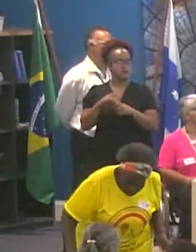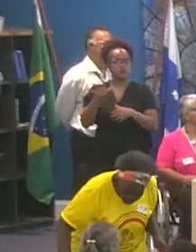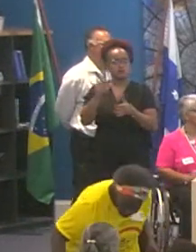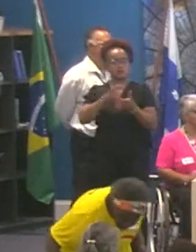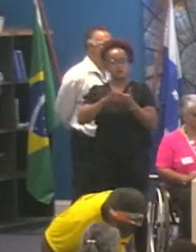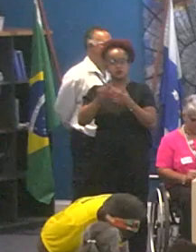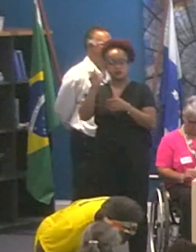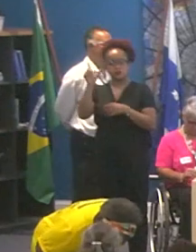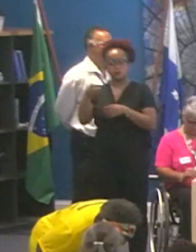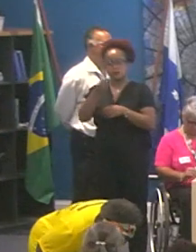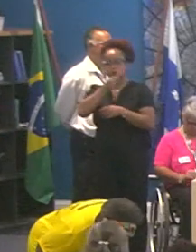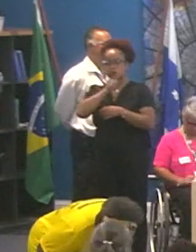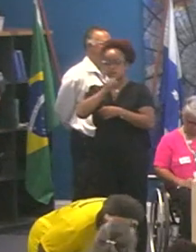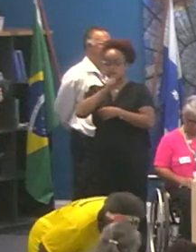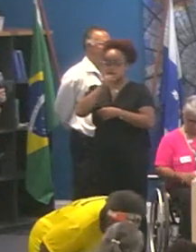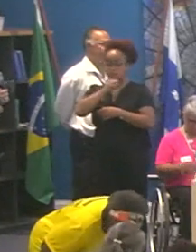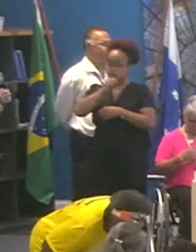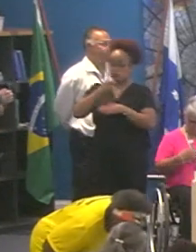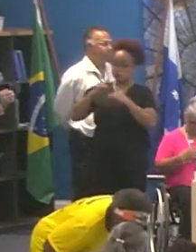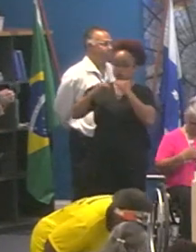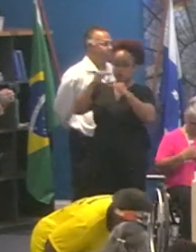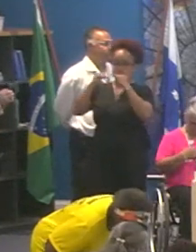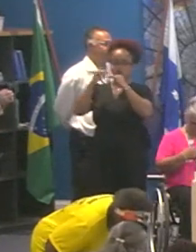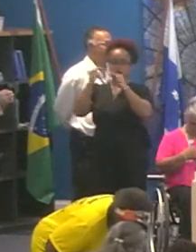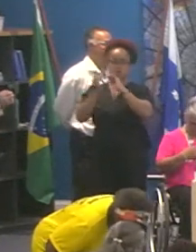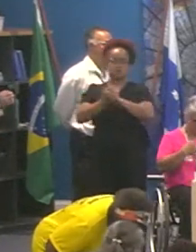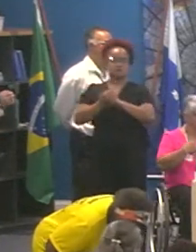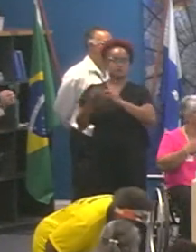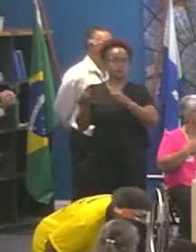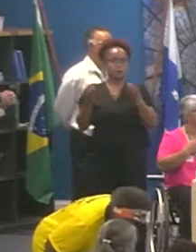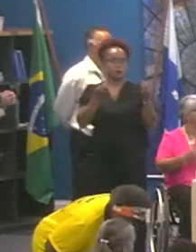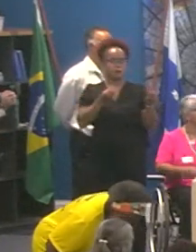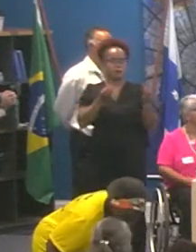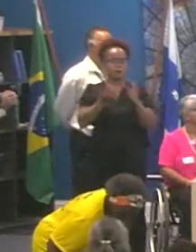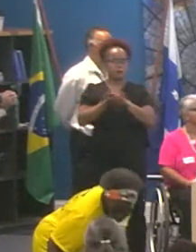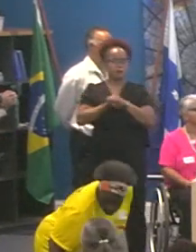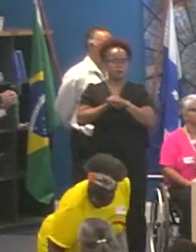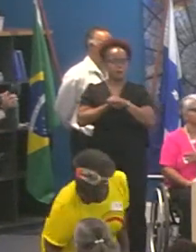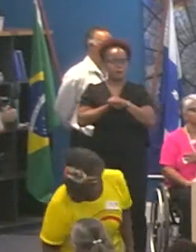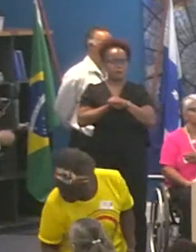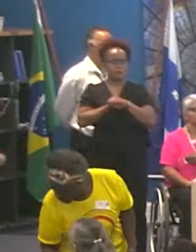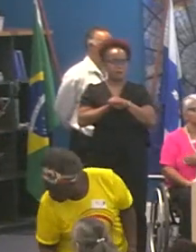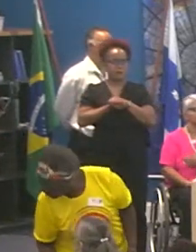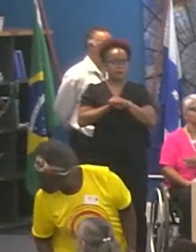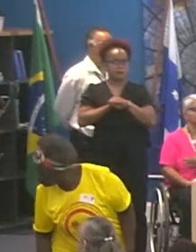Do envelhecimento saudável. Então, recebendo aqui.